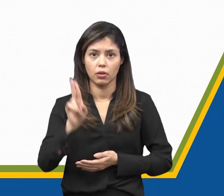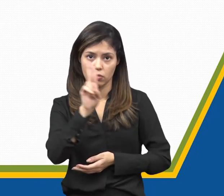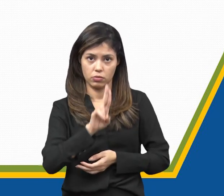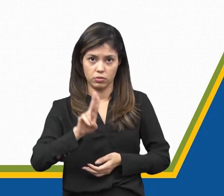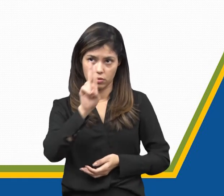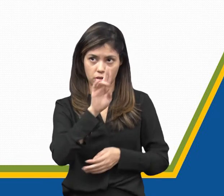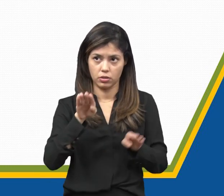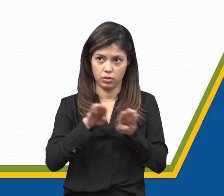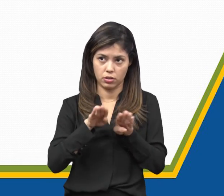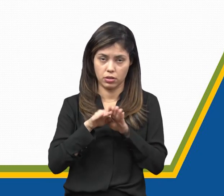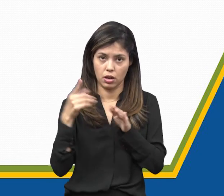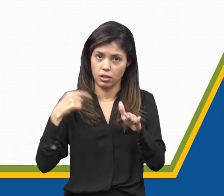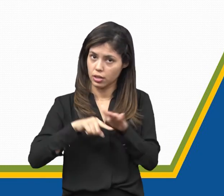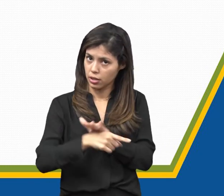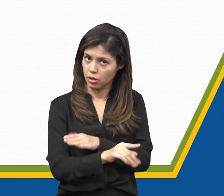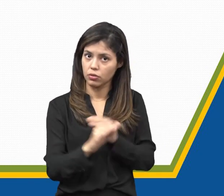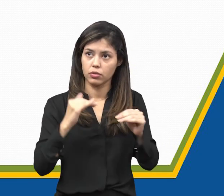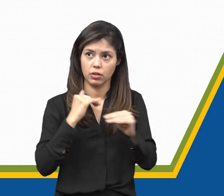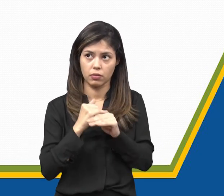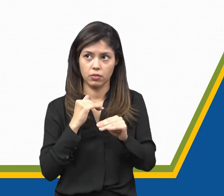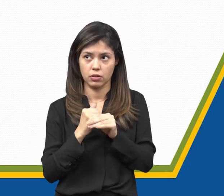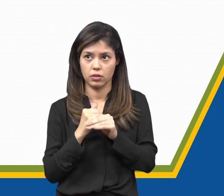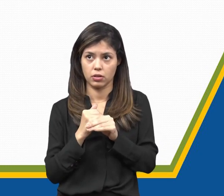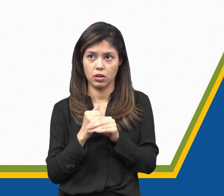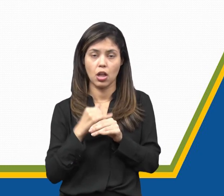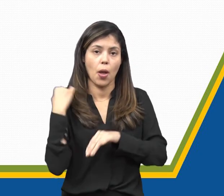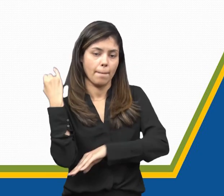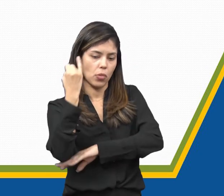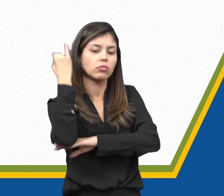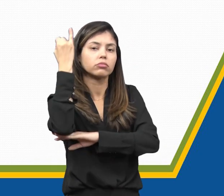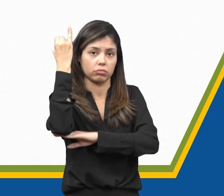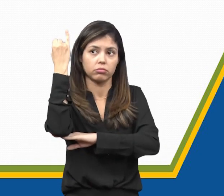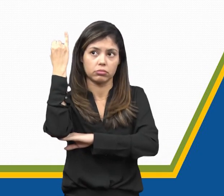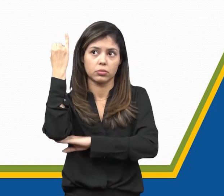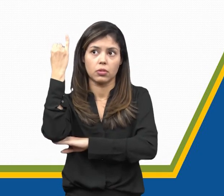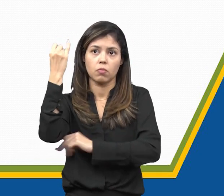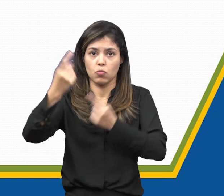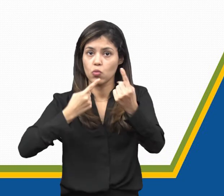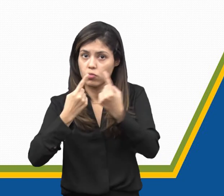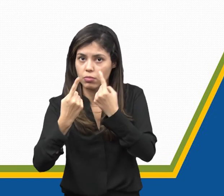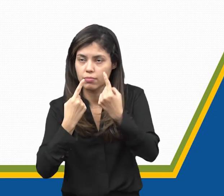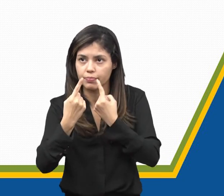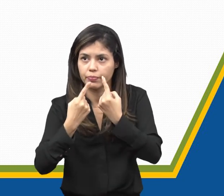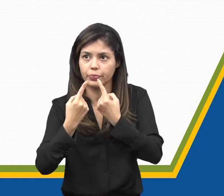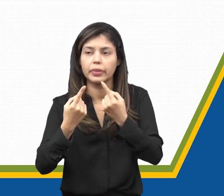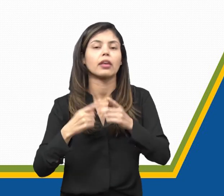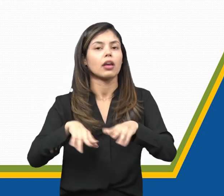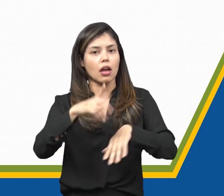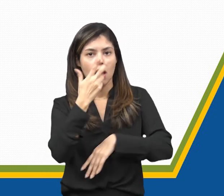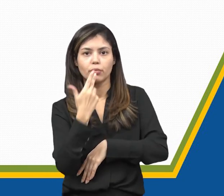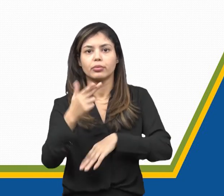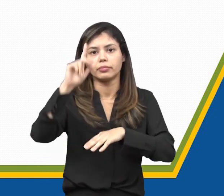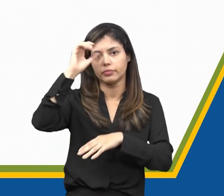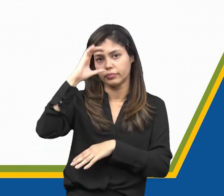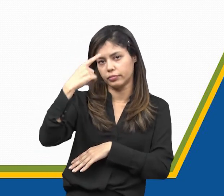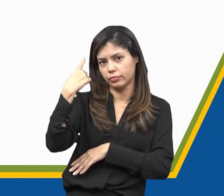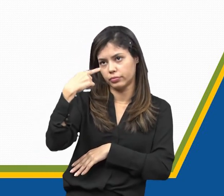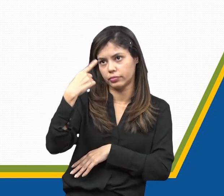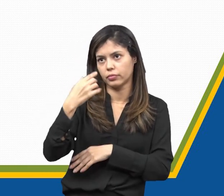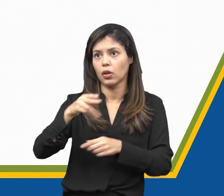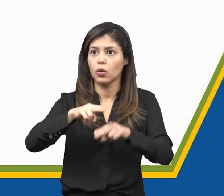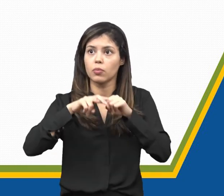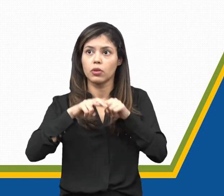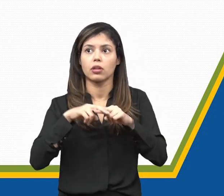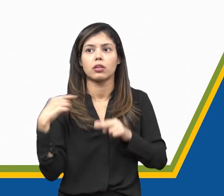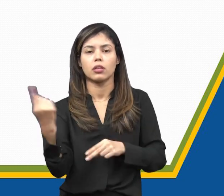Utilizar os imperativos dentro das suas aplicações tem uma grande importância para a comunicação na língua espanhola. Portanto,